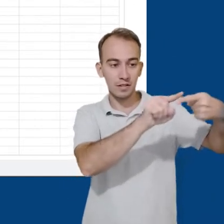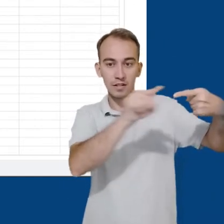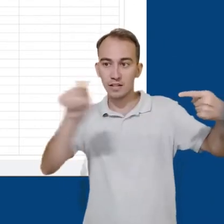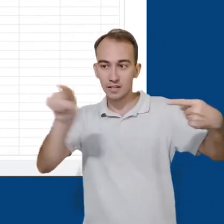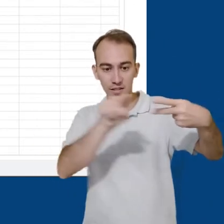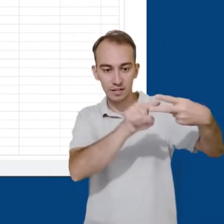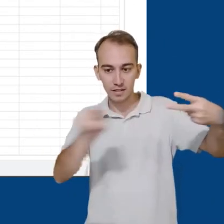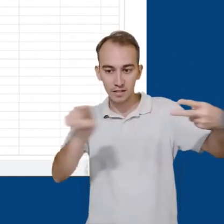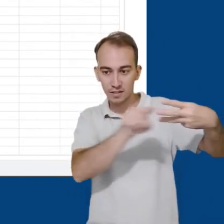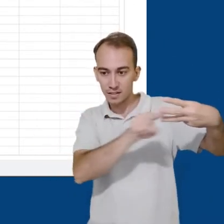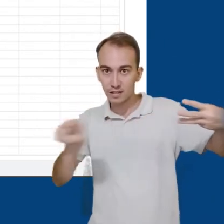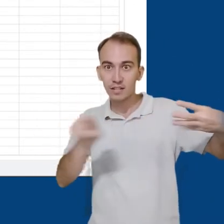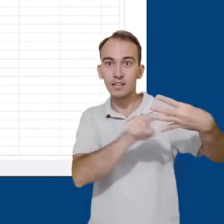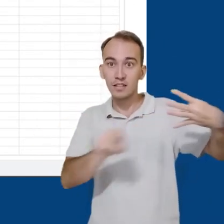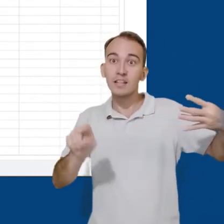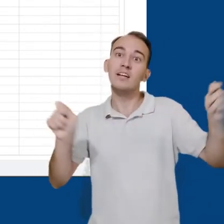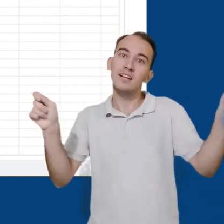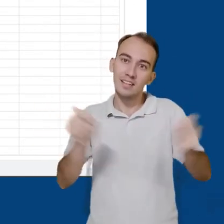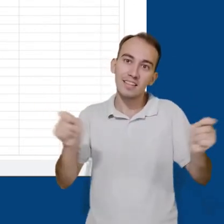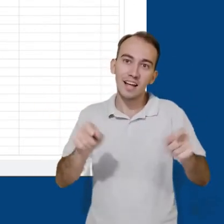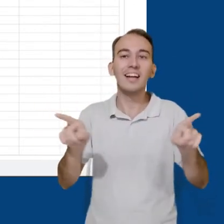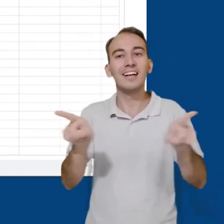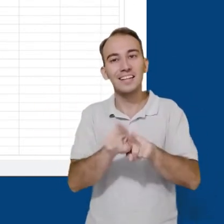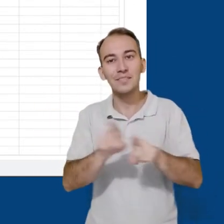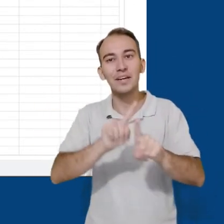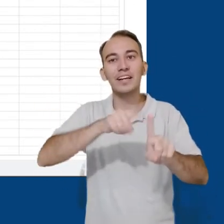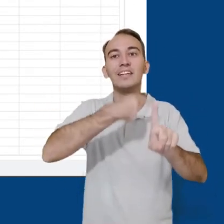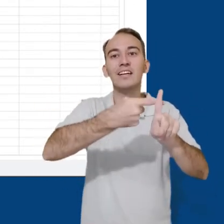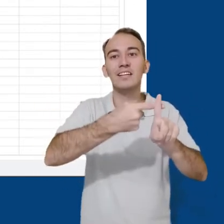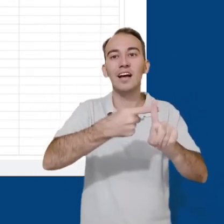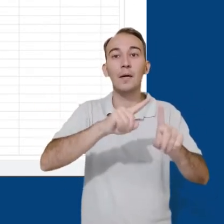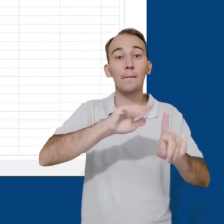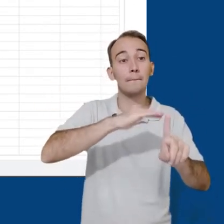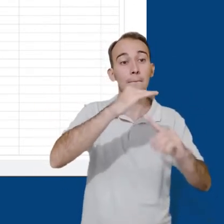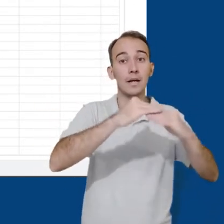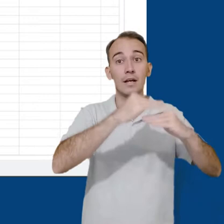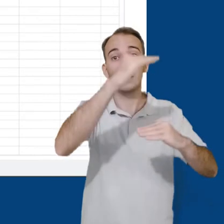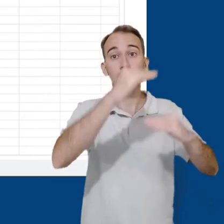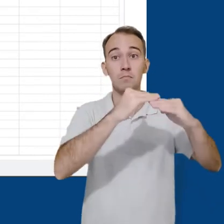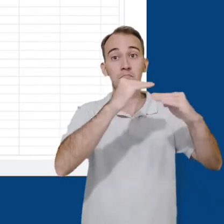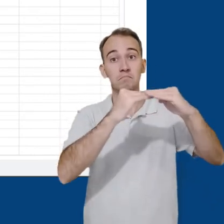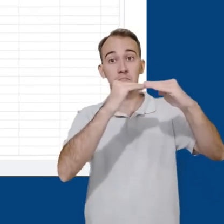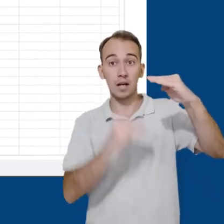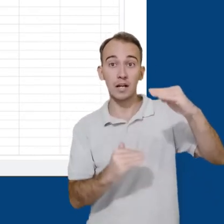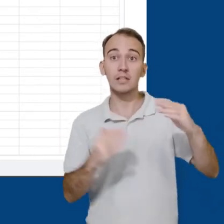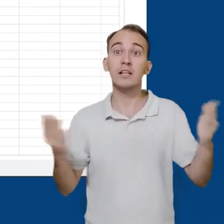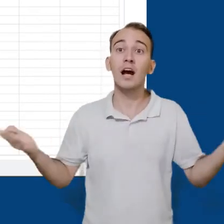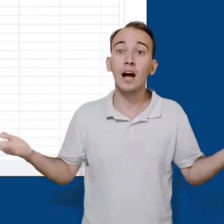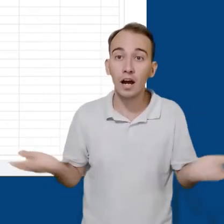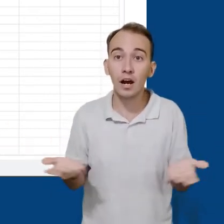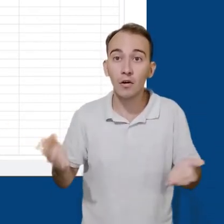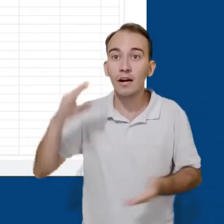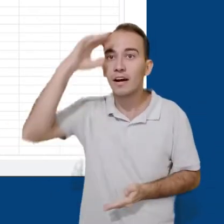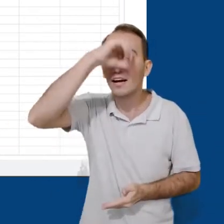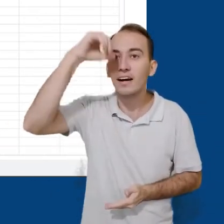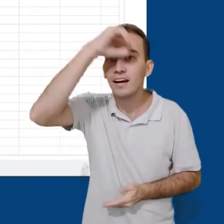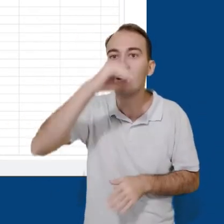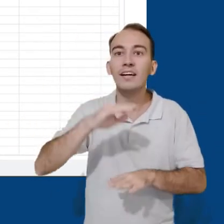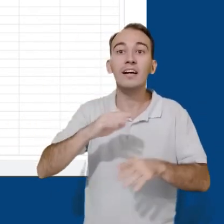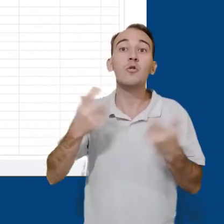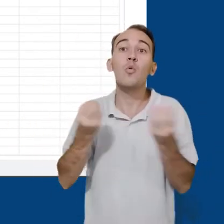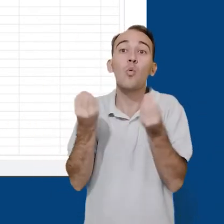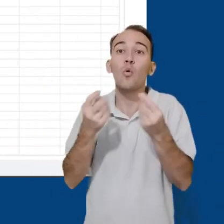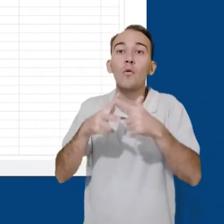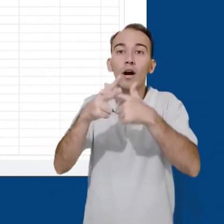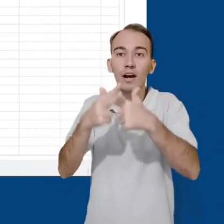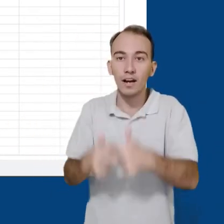linha acima ou abaixo agora vamos entender como editar o conteúdo da nossa planilha lá na barra de ferramentas temos uma